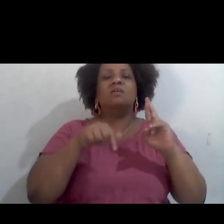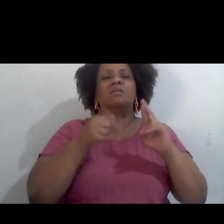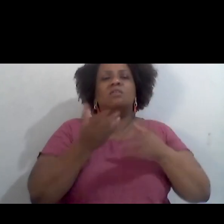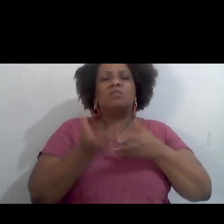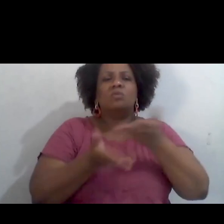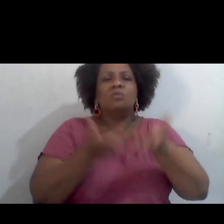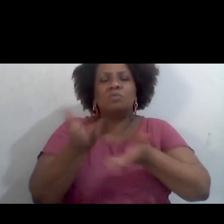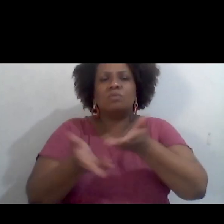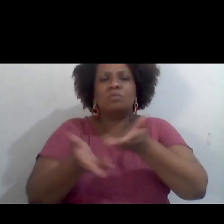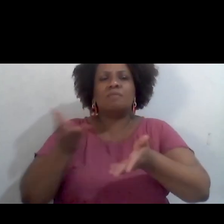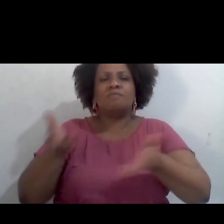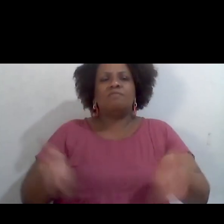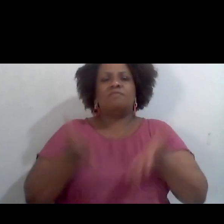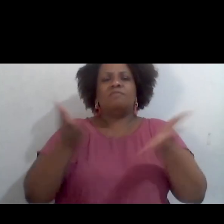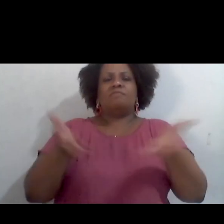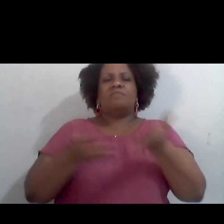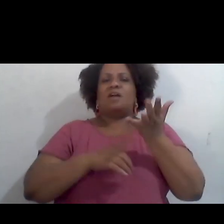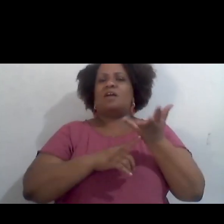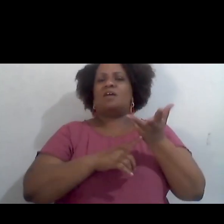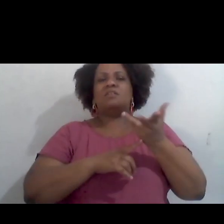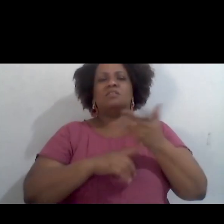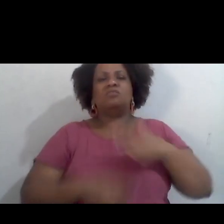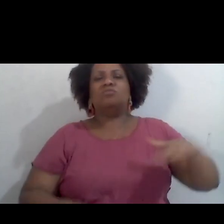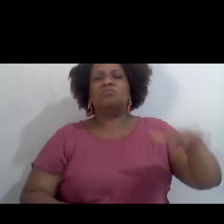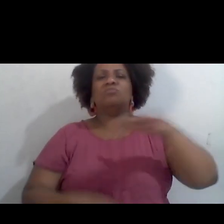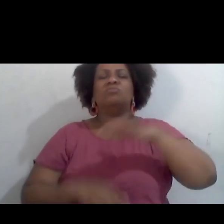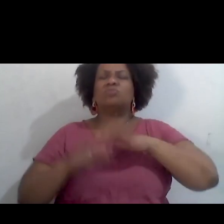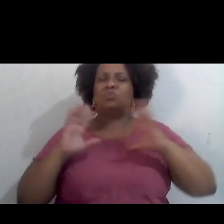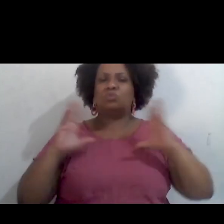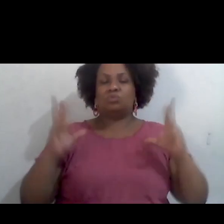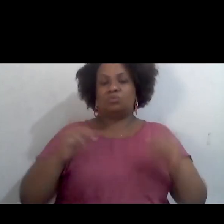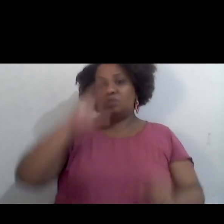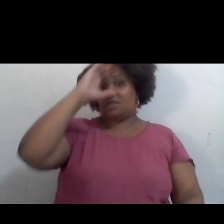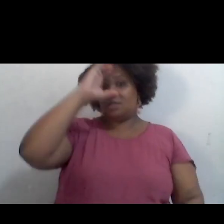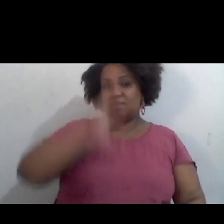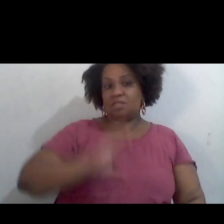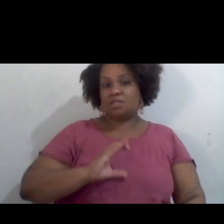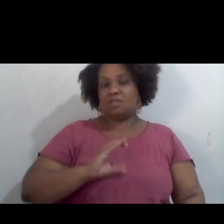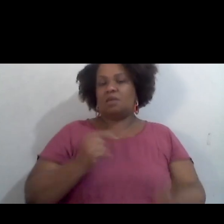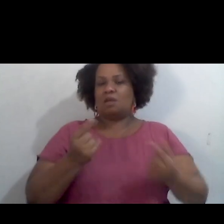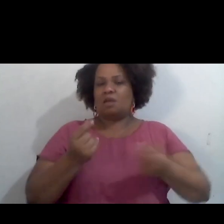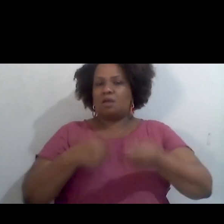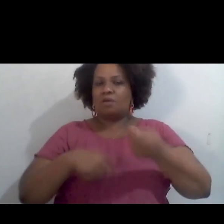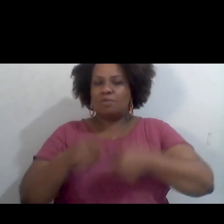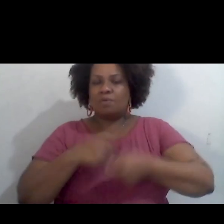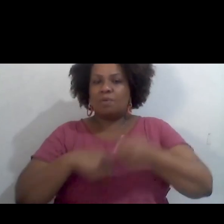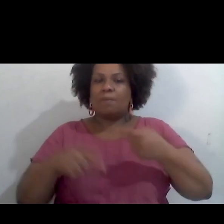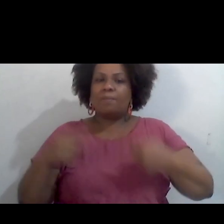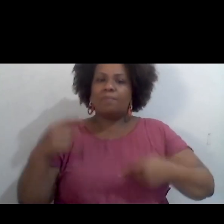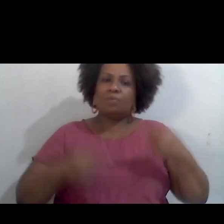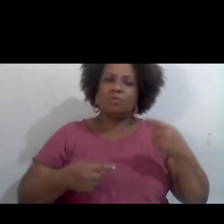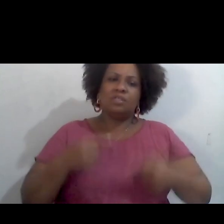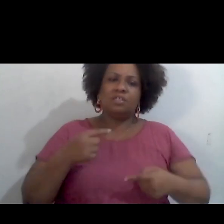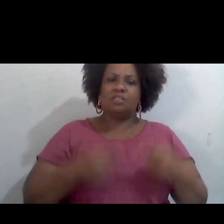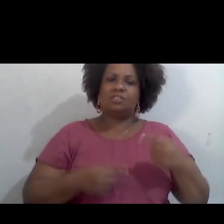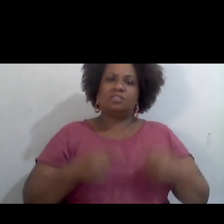fomentar e promover as artes em todas as suas dimensões: cidadã, econômica, política,